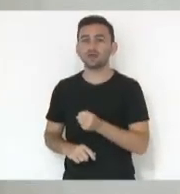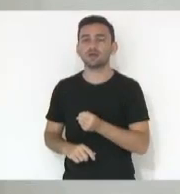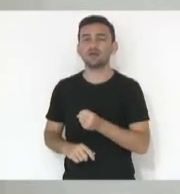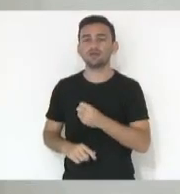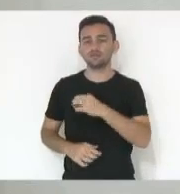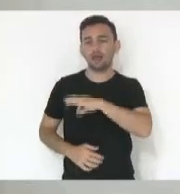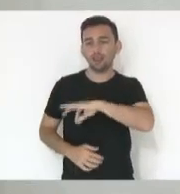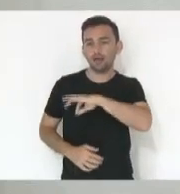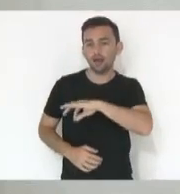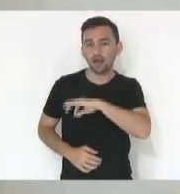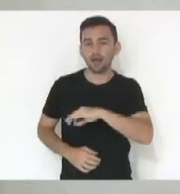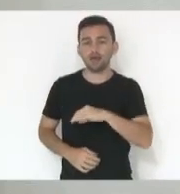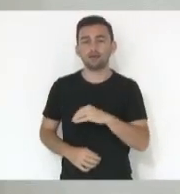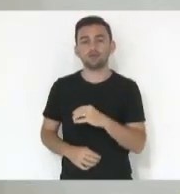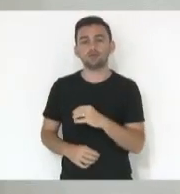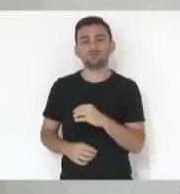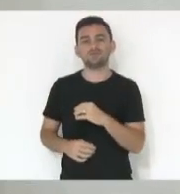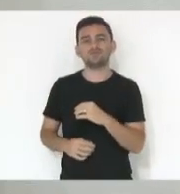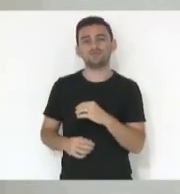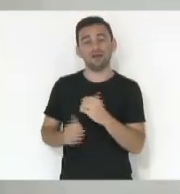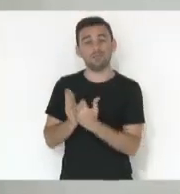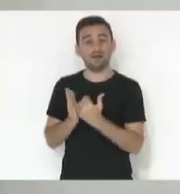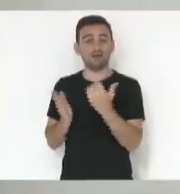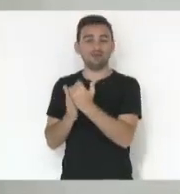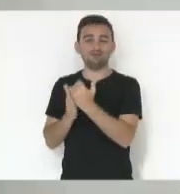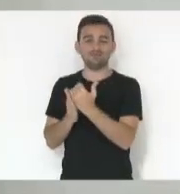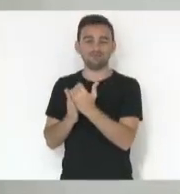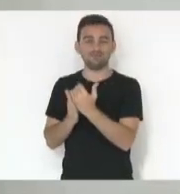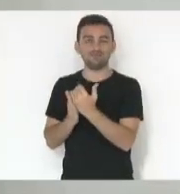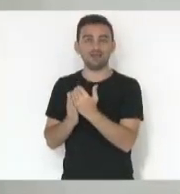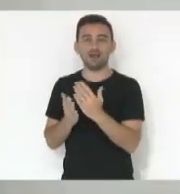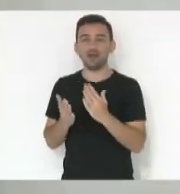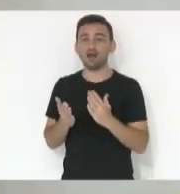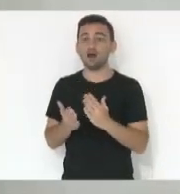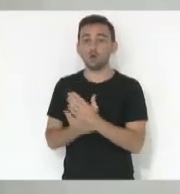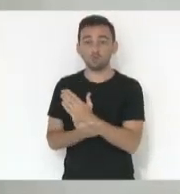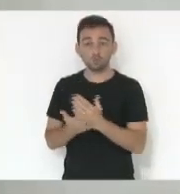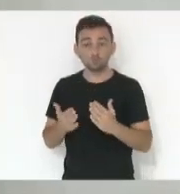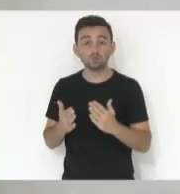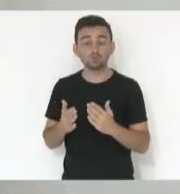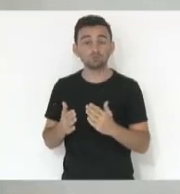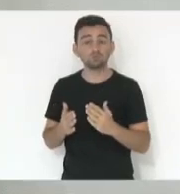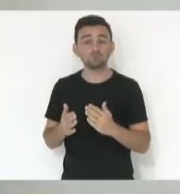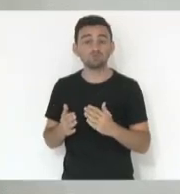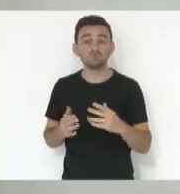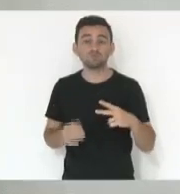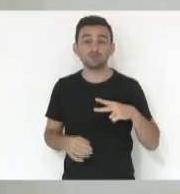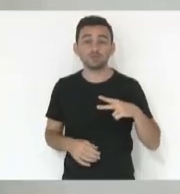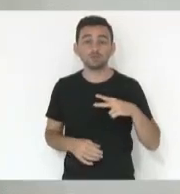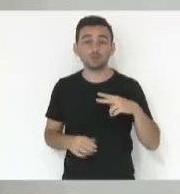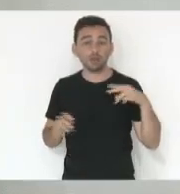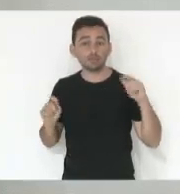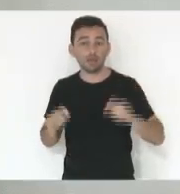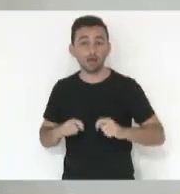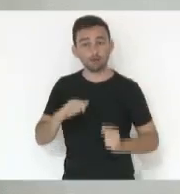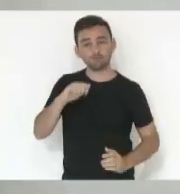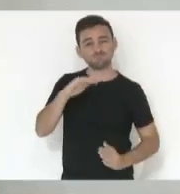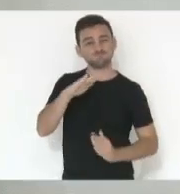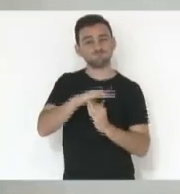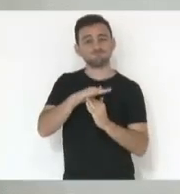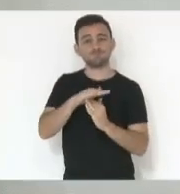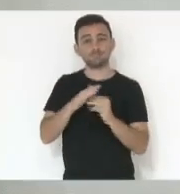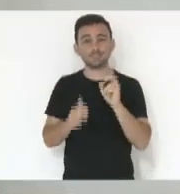salário e meio, dois salários, podendo chegar a se aposentar na iniciativa privada pelo teto máximo,